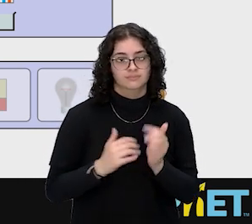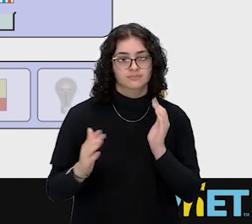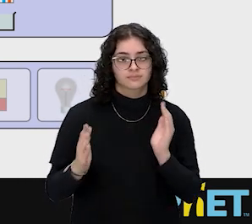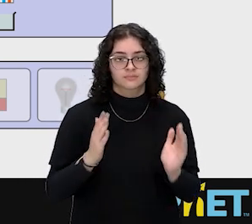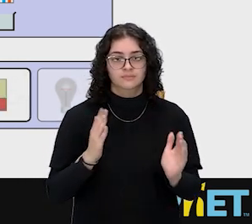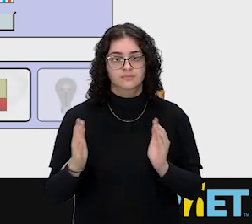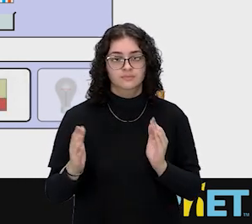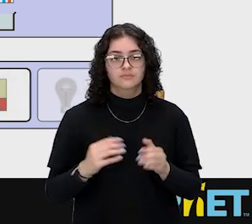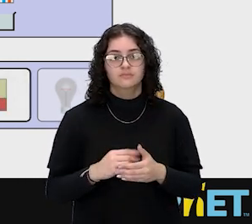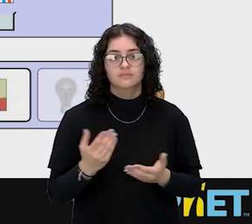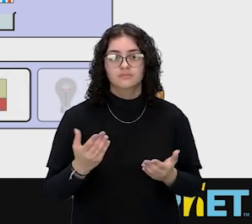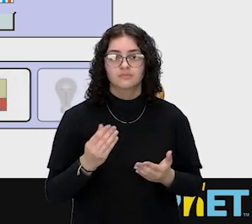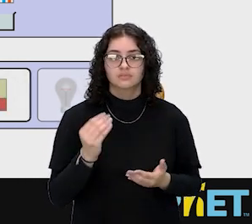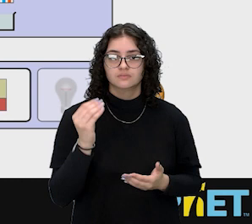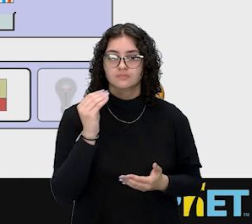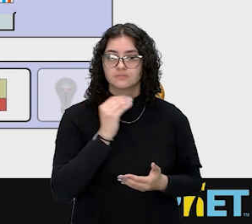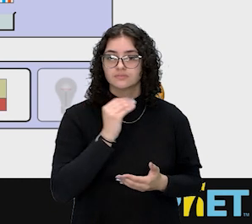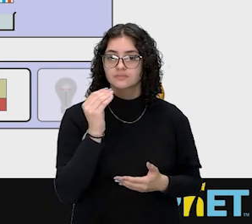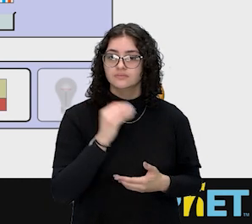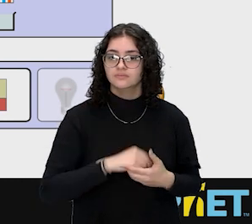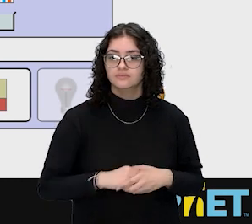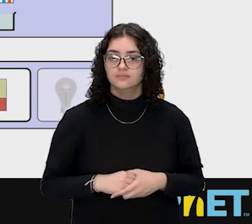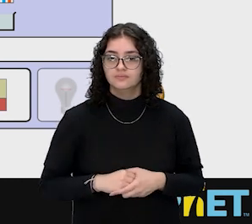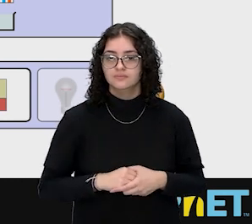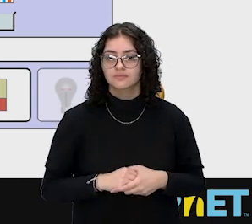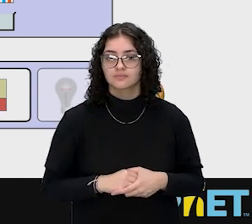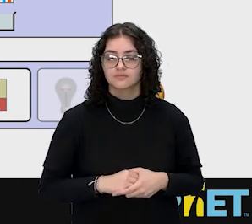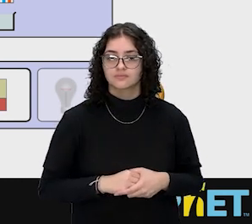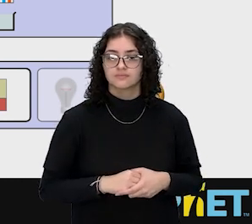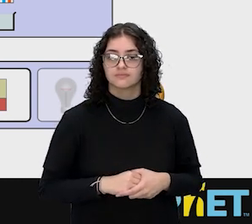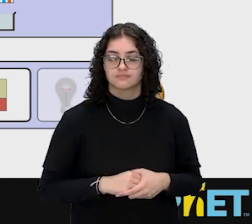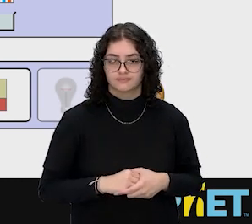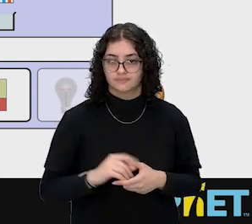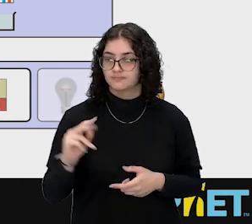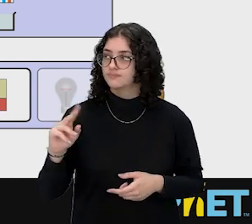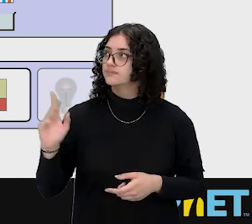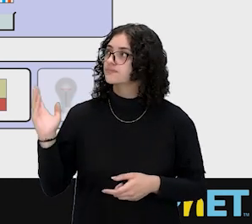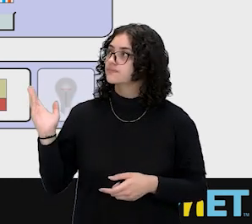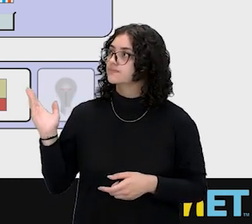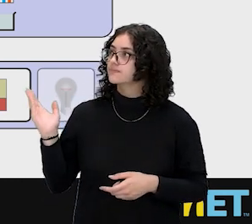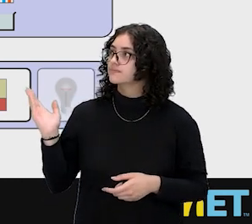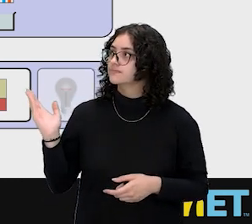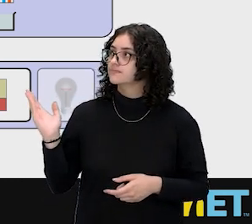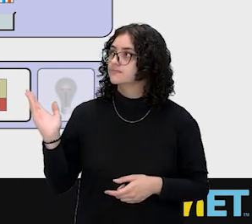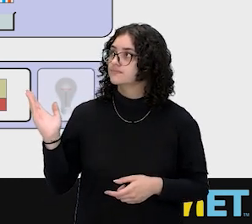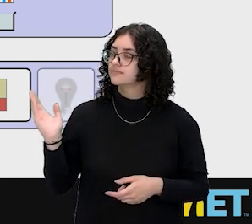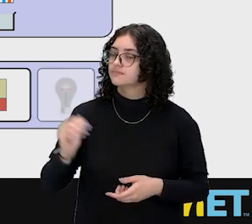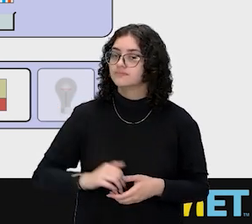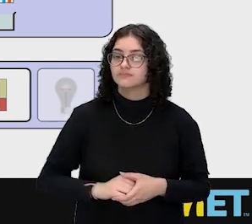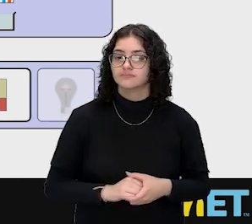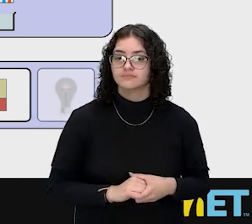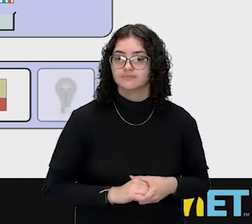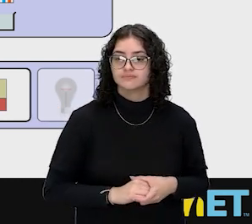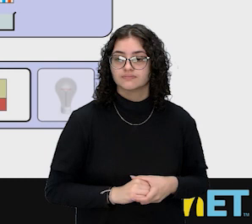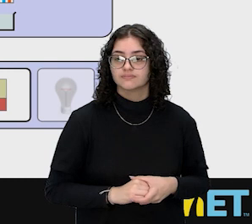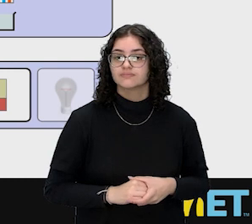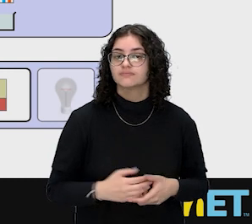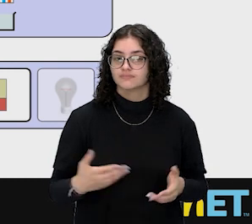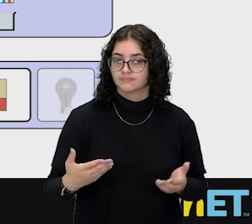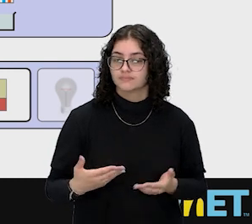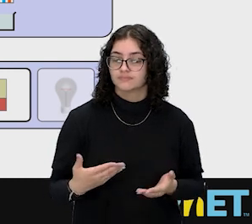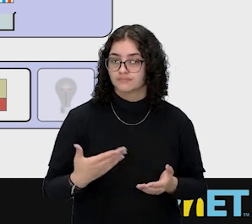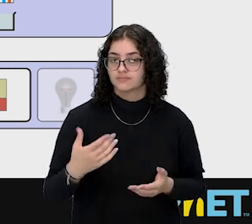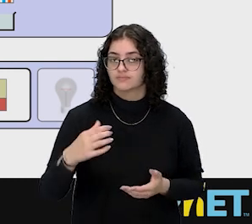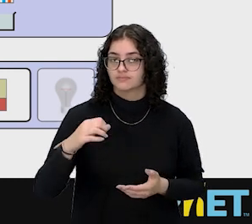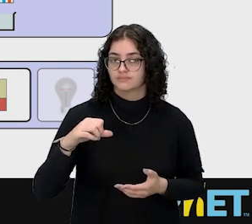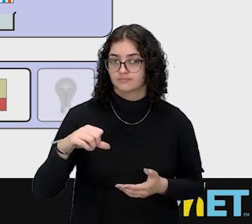a base fraca. Papel indicador. Vamos colocar lá. A base fraca. Agora está em 9, né,